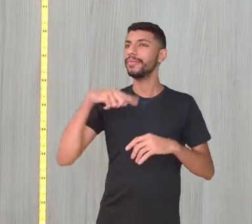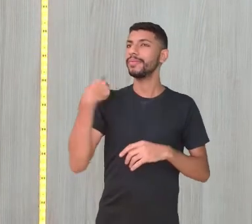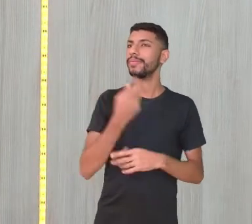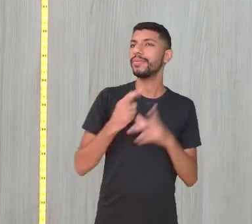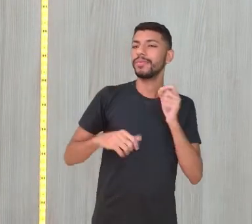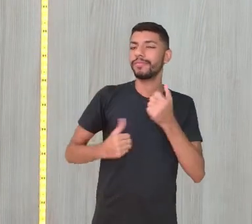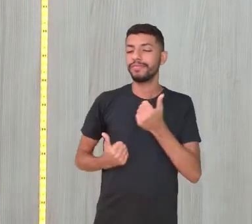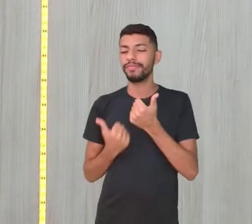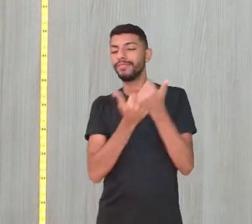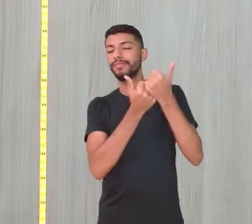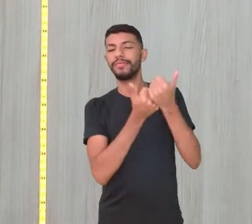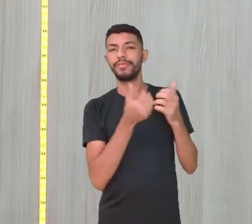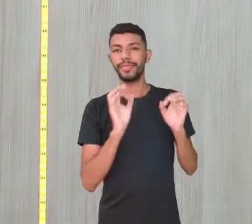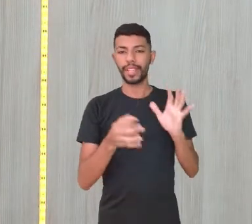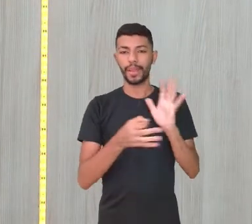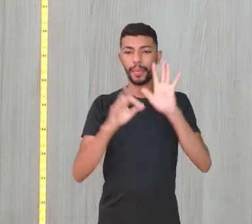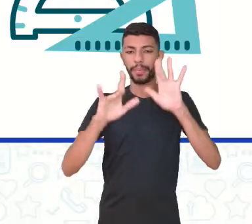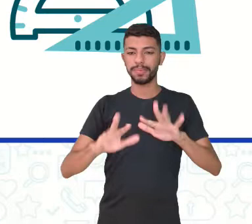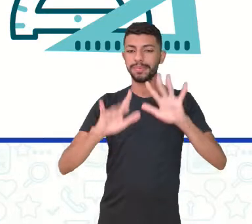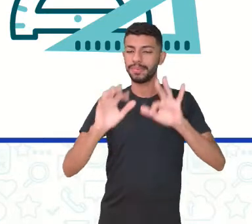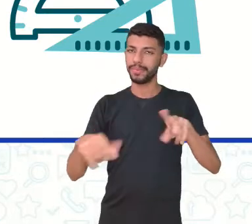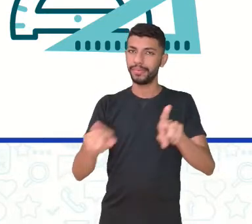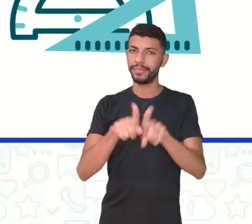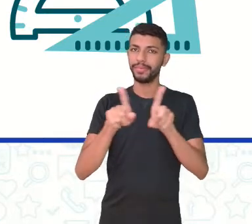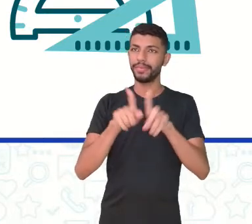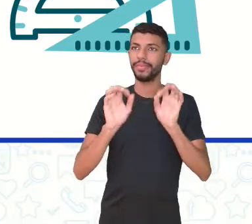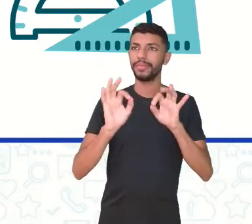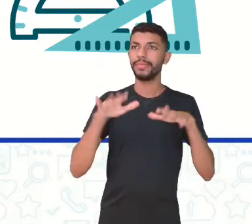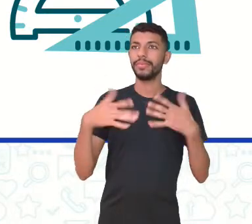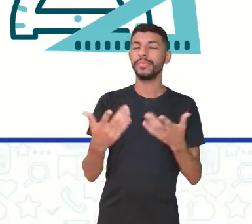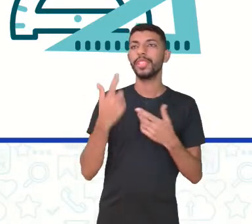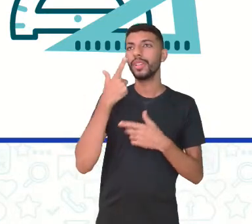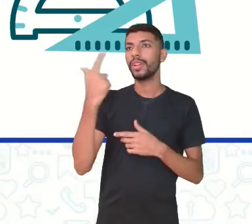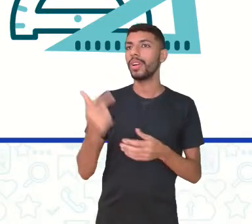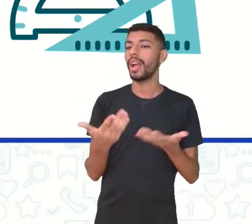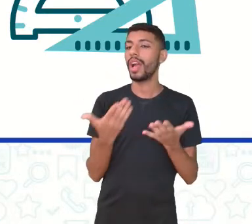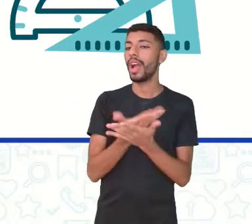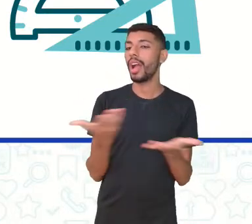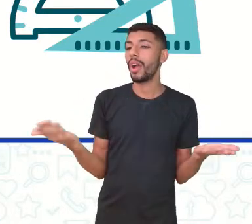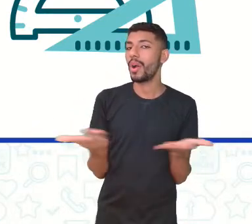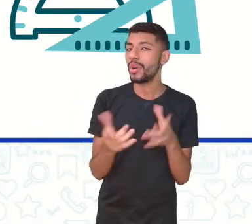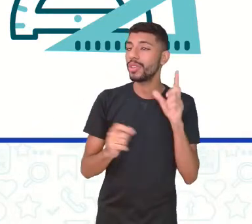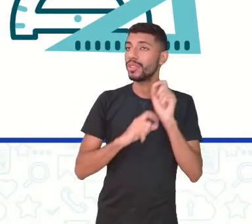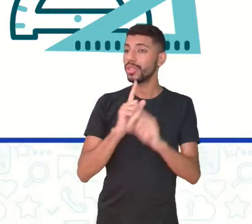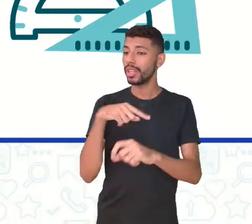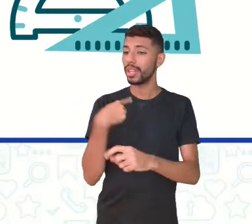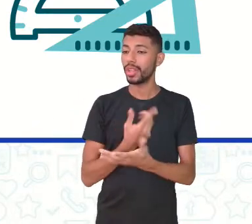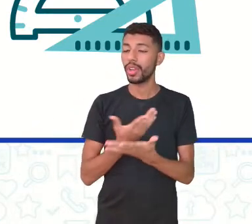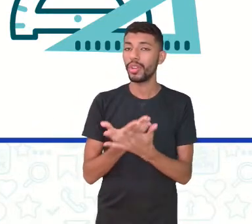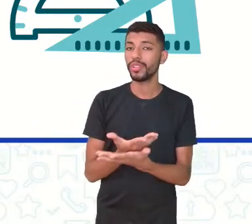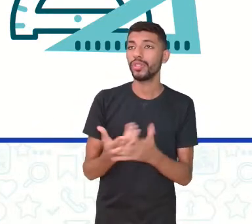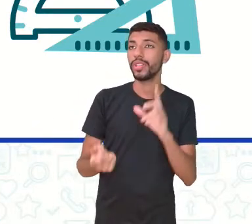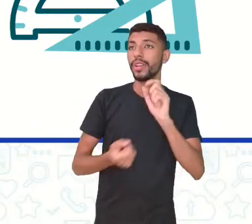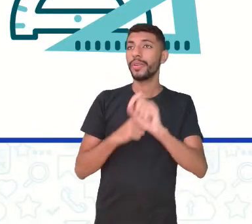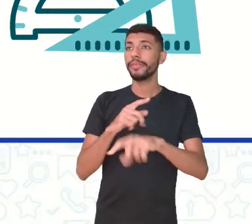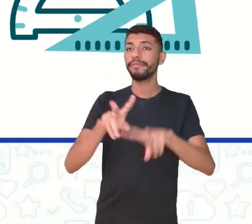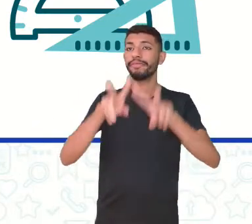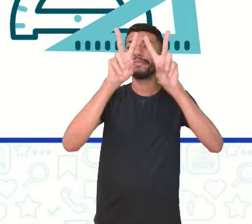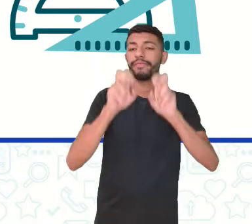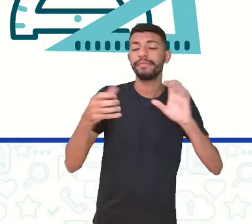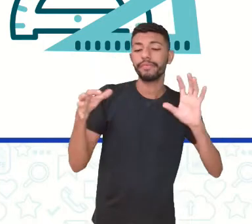para dar aquela força aqui nos comentários também, beleza? Então, na aula de hoje, a gente vai ver essa ideia aí